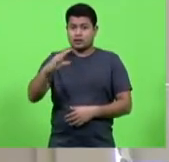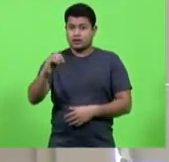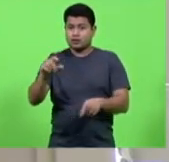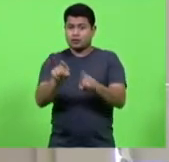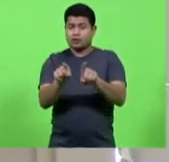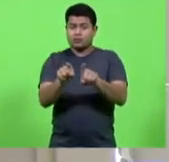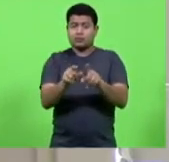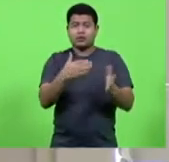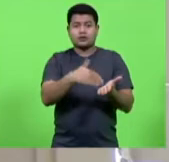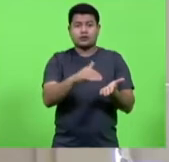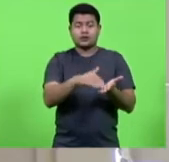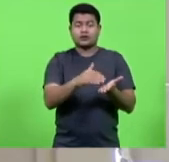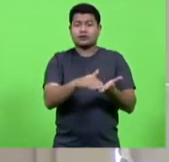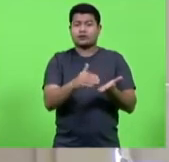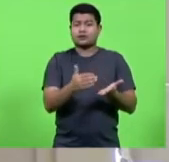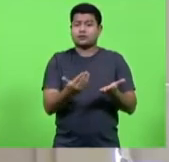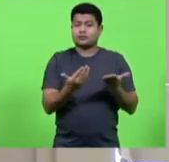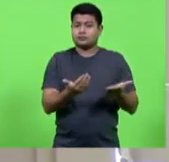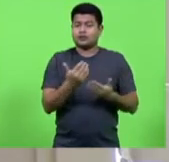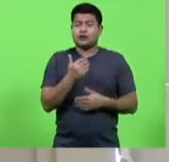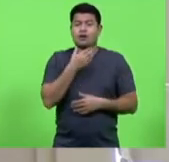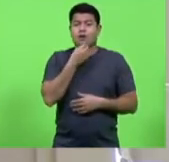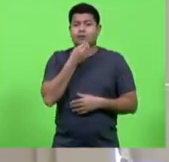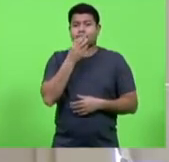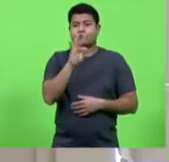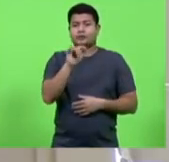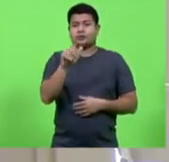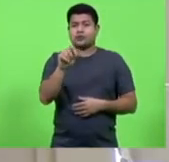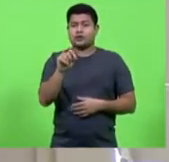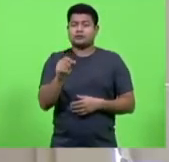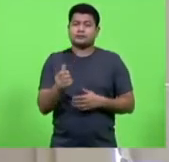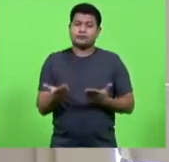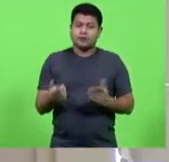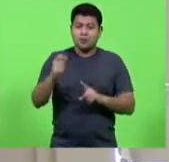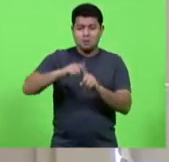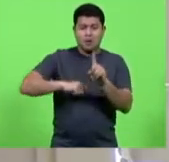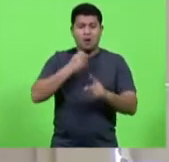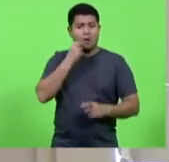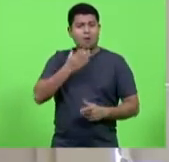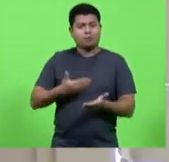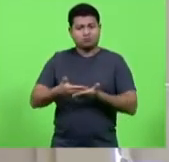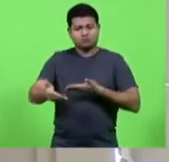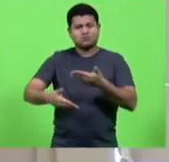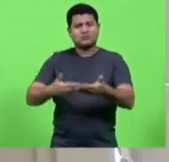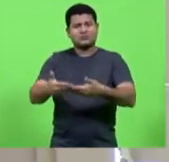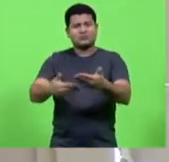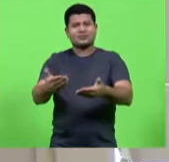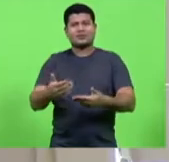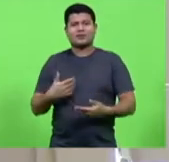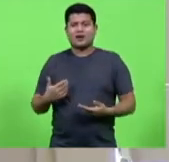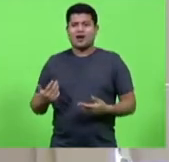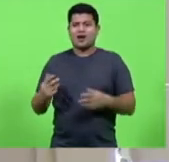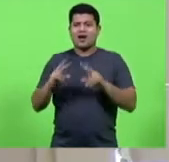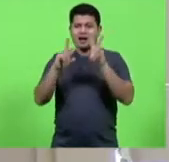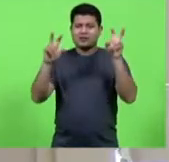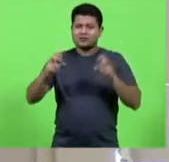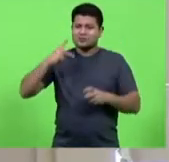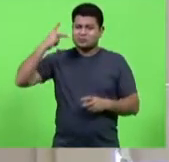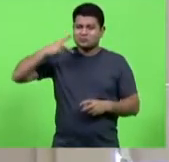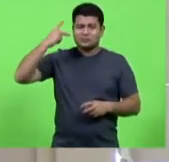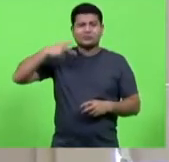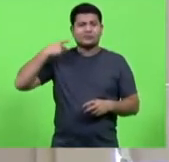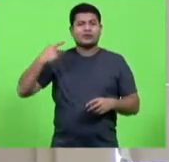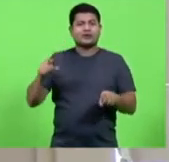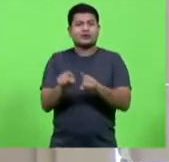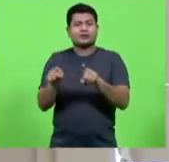Vieira. O mês começou muito bom em termos de política, em termos de infraestrutura